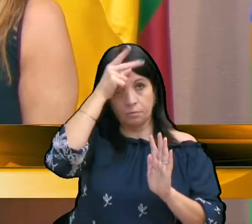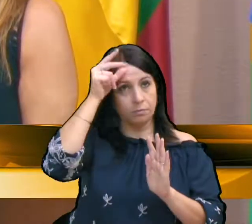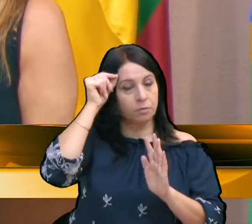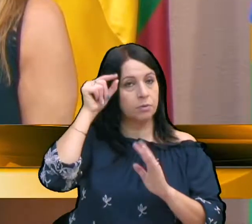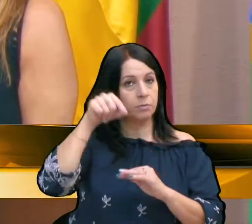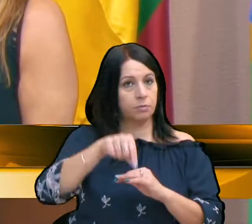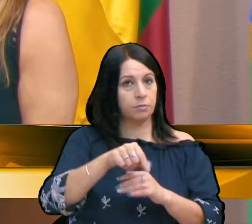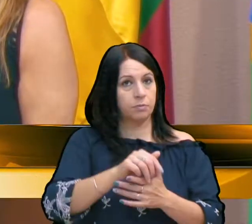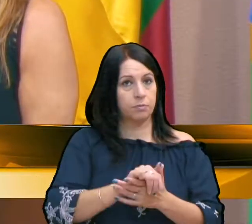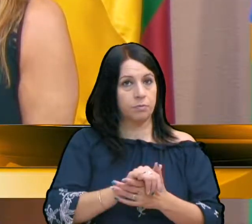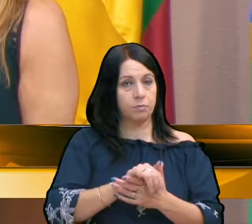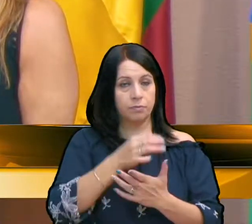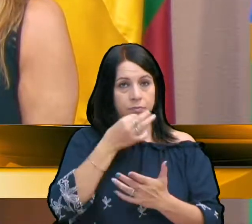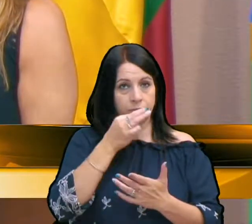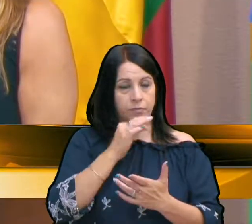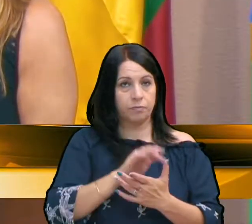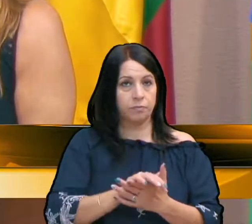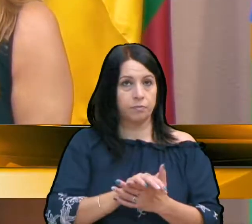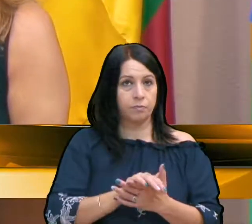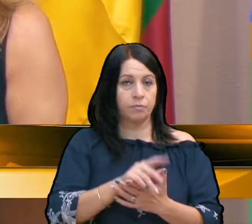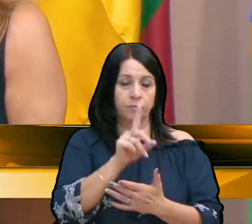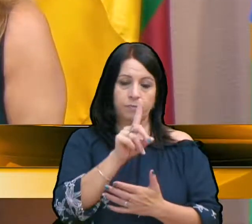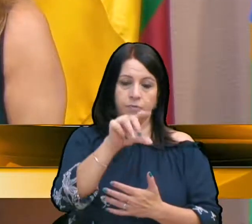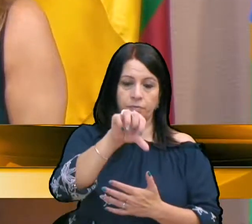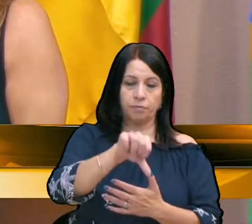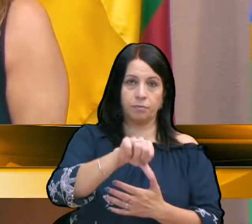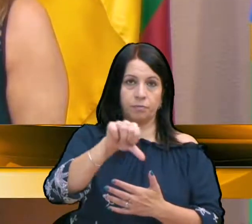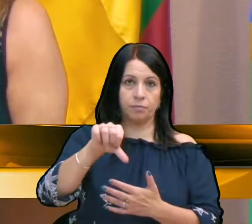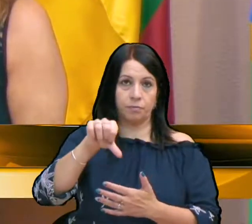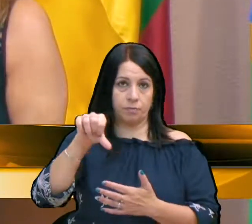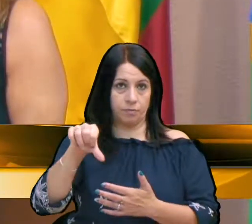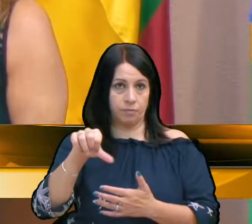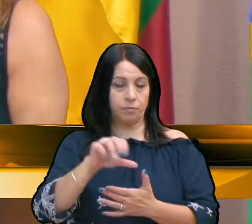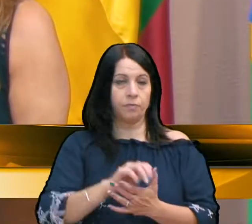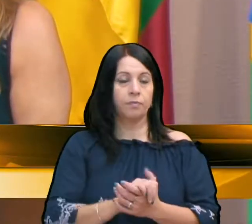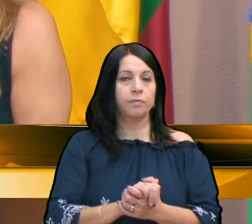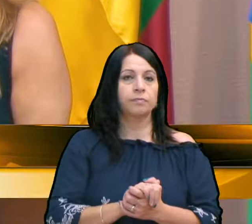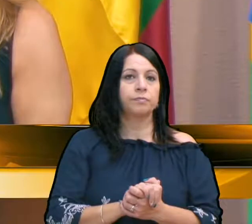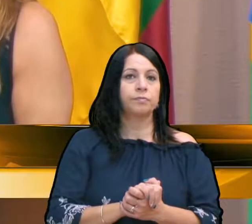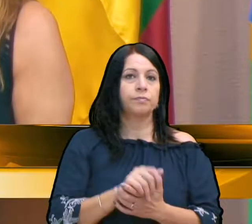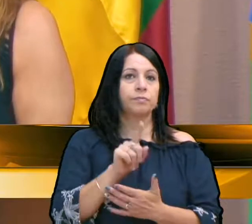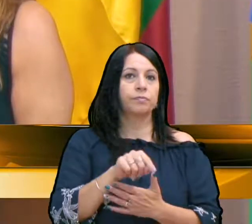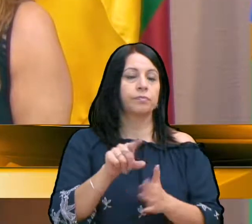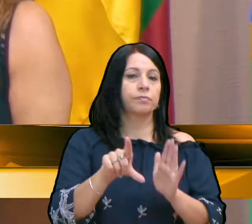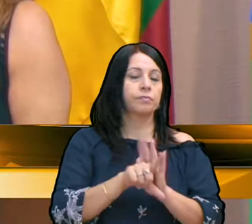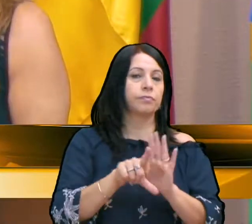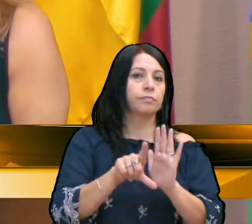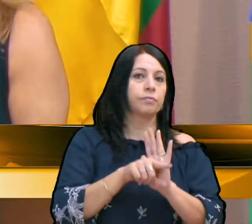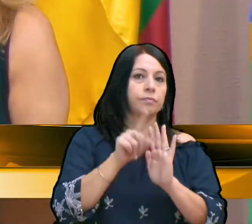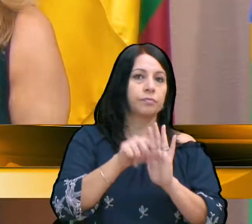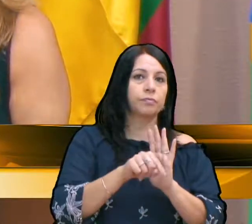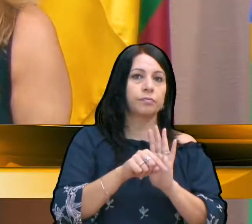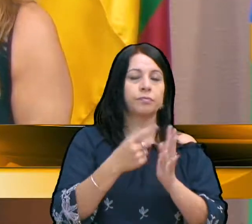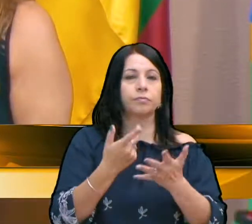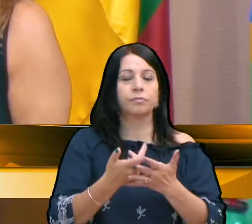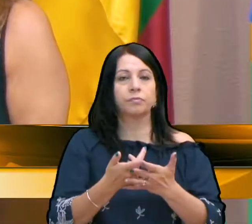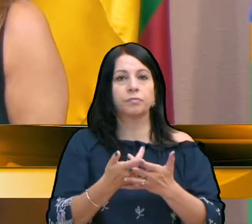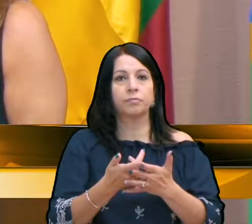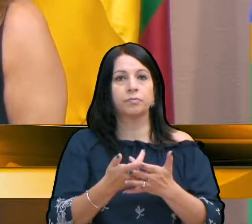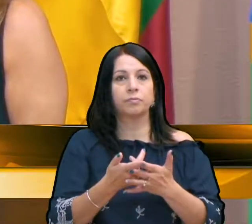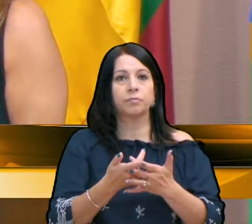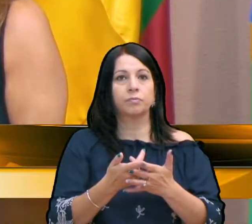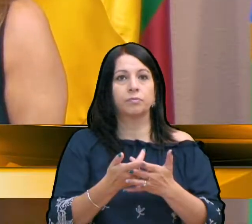aqui de Caxias, de 1999. Esta lei instituiu